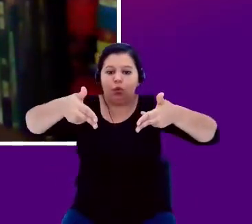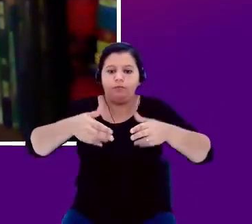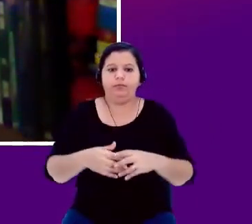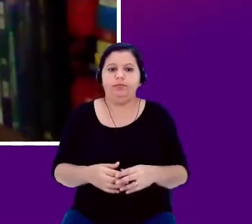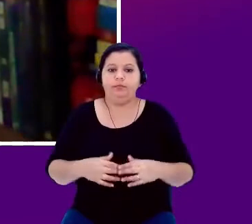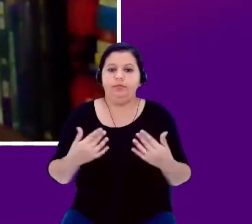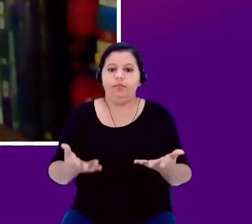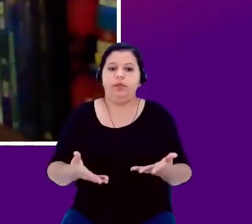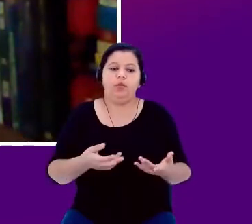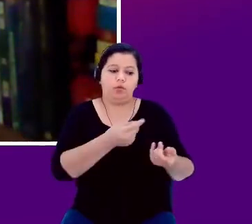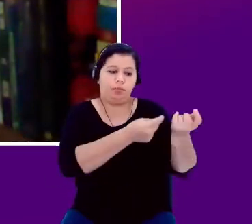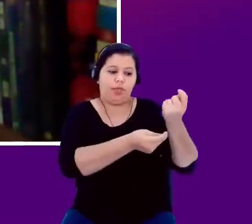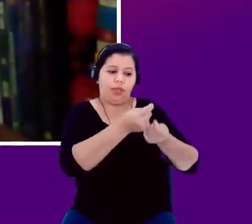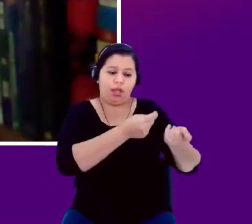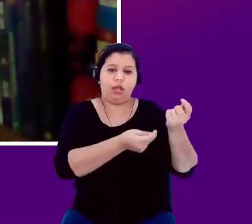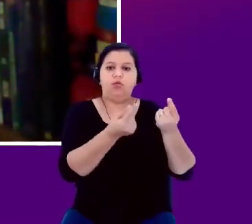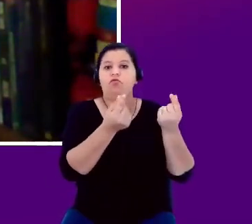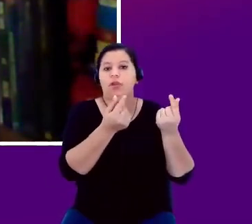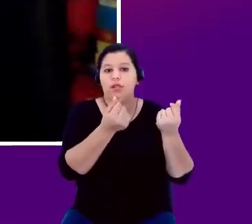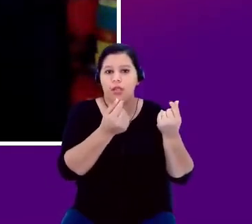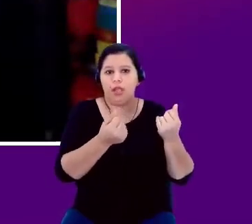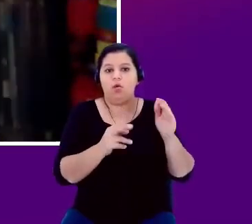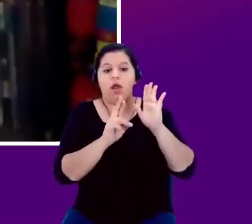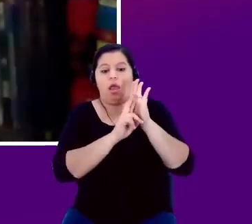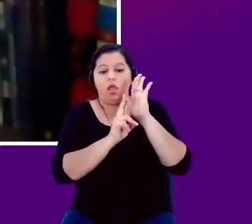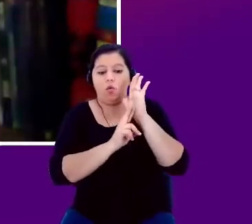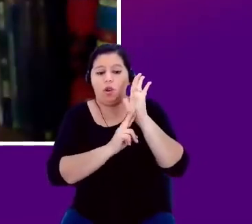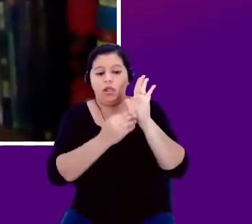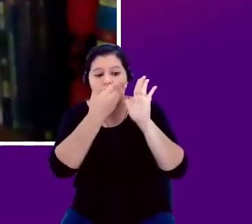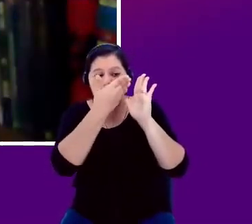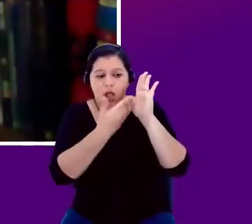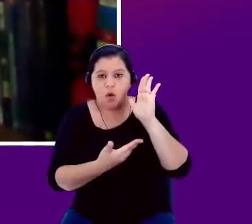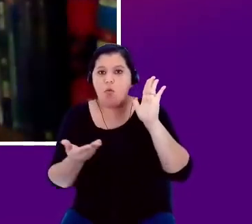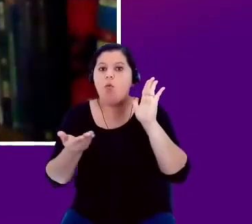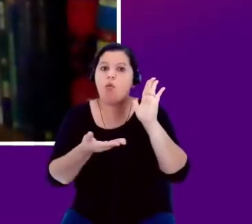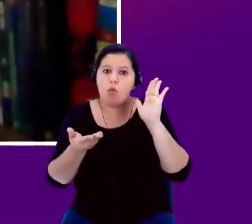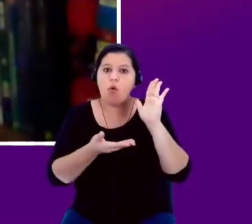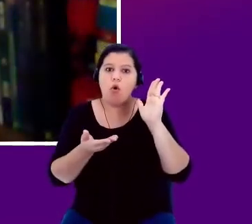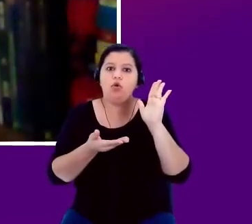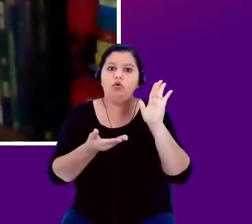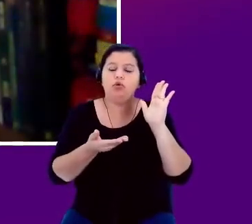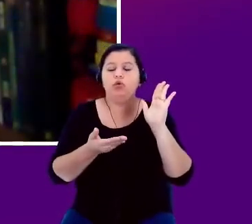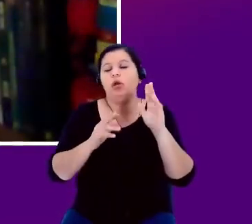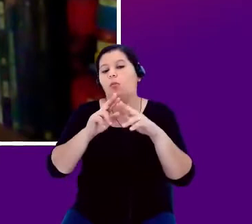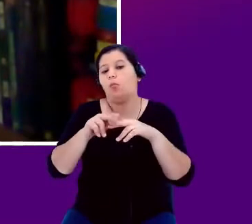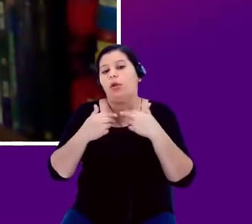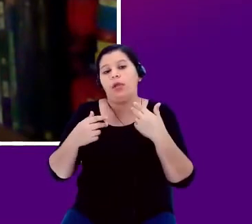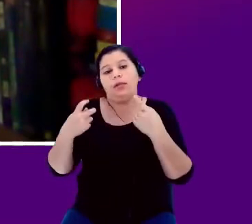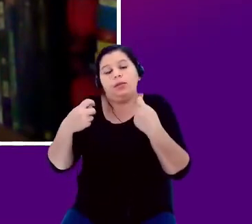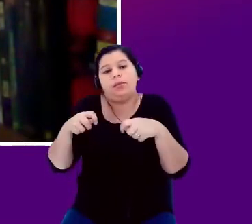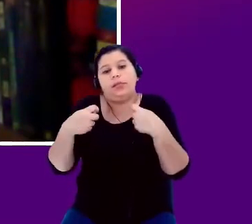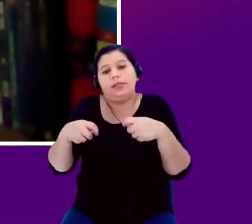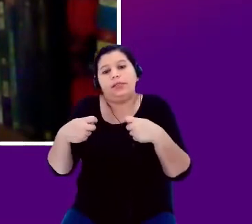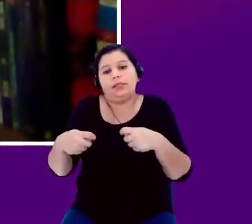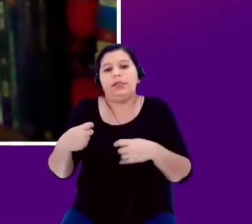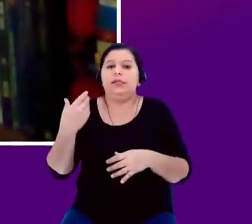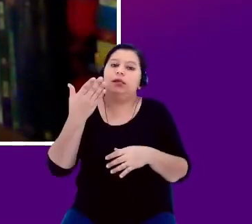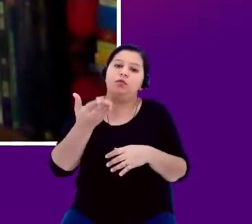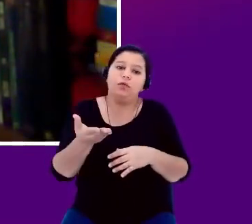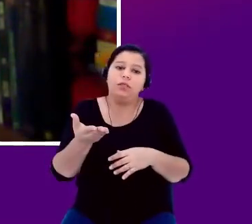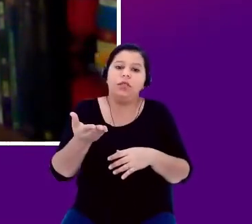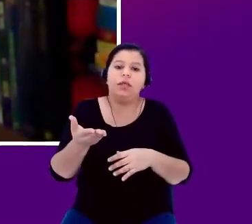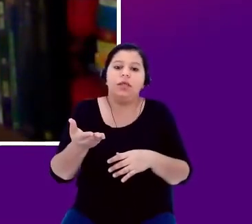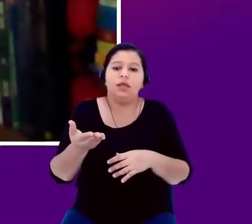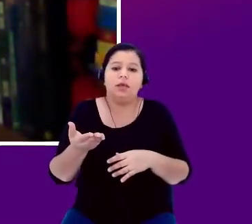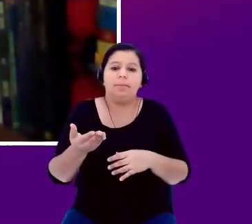financeiro, muito da regulação que existe hoje surge justamente da necessidade de você